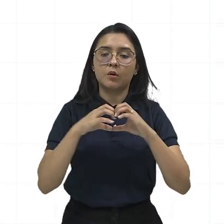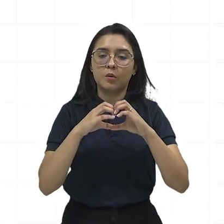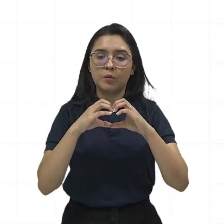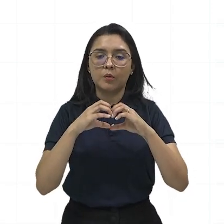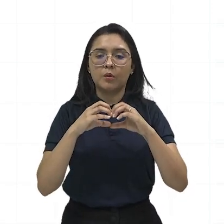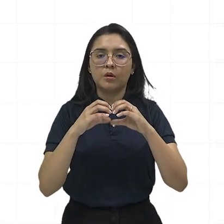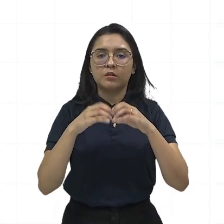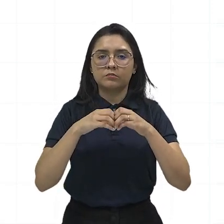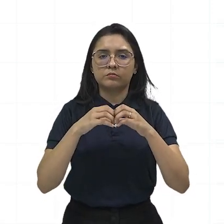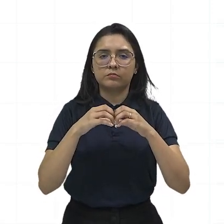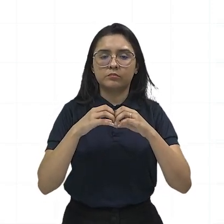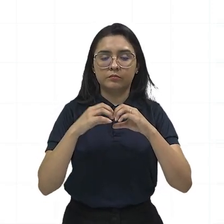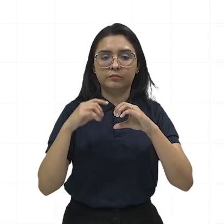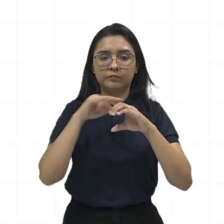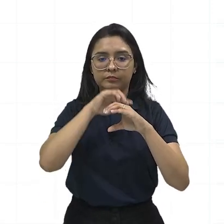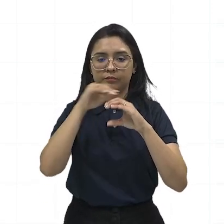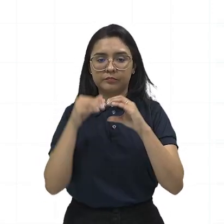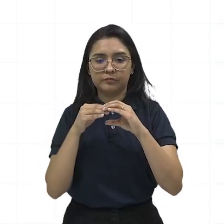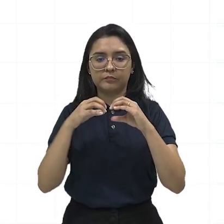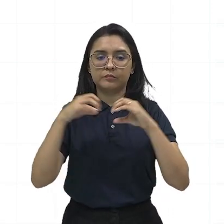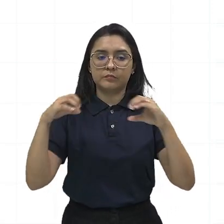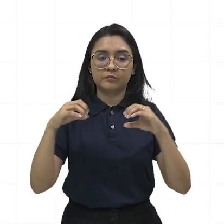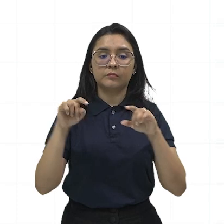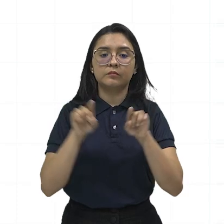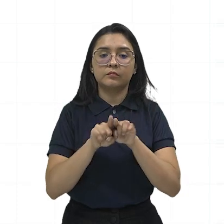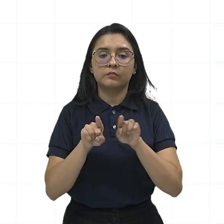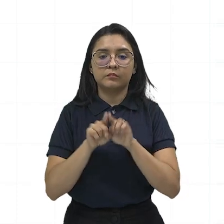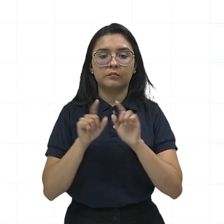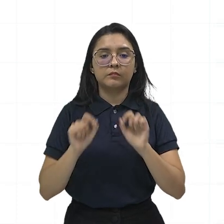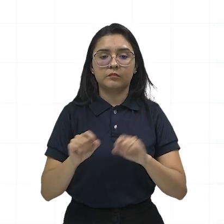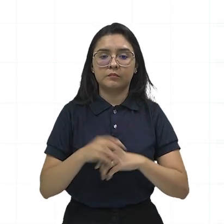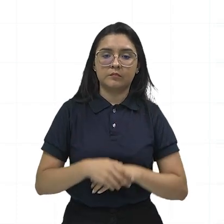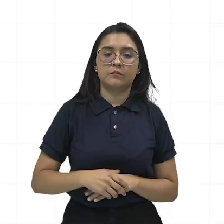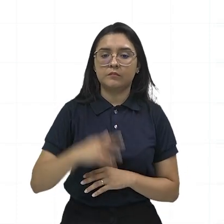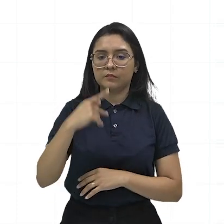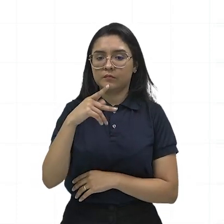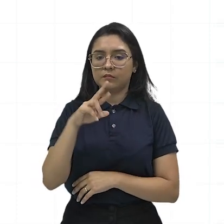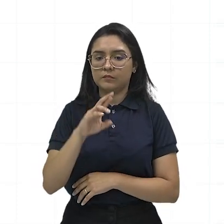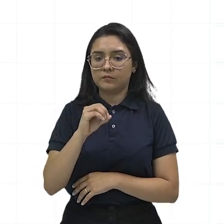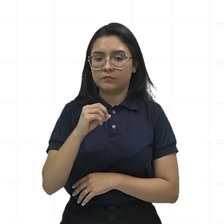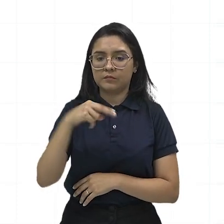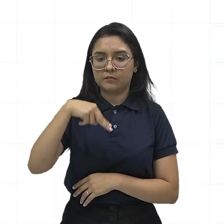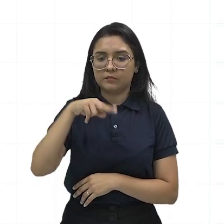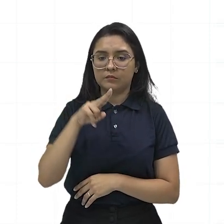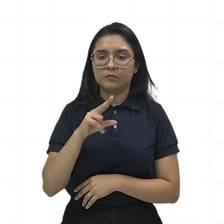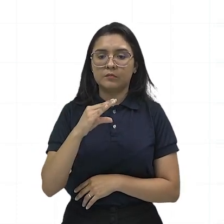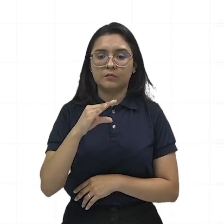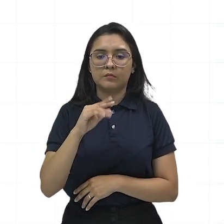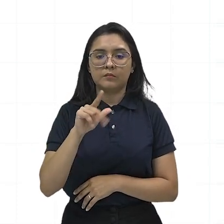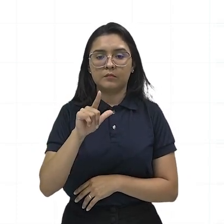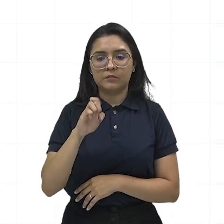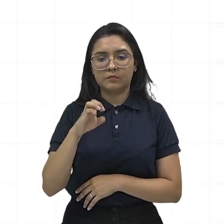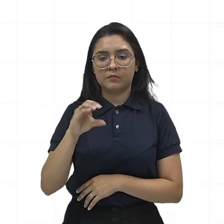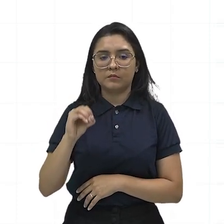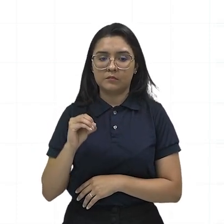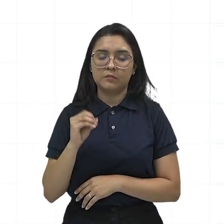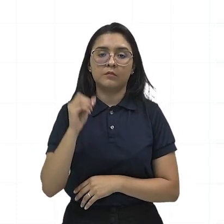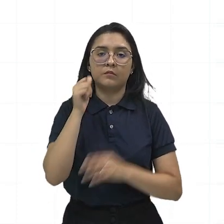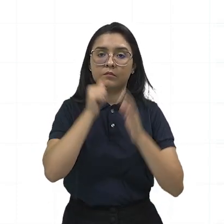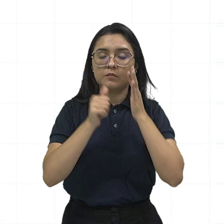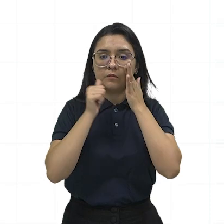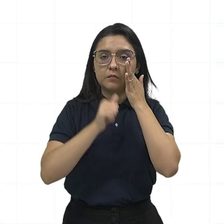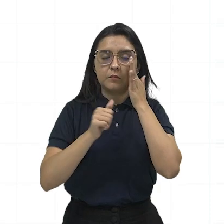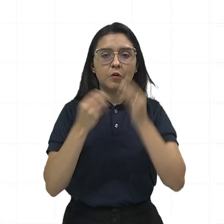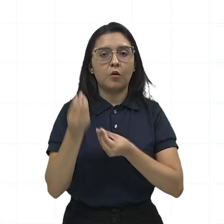um corpo polar secundário e o pronúcleo feminino. Calma que eu vou mostrar para vocês esse esqueminha desse processo